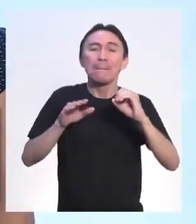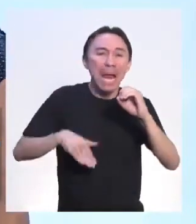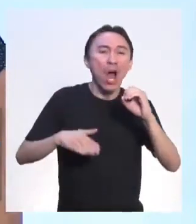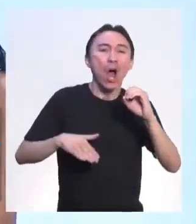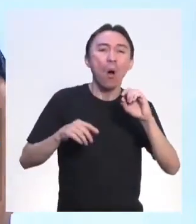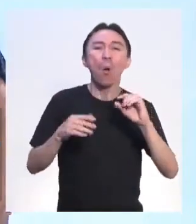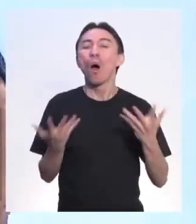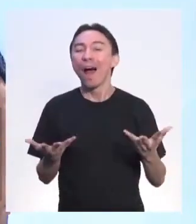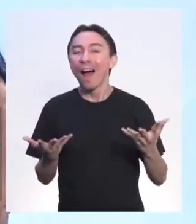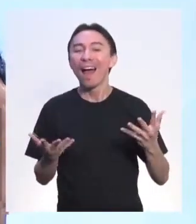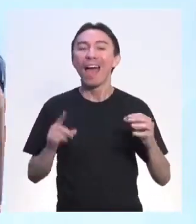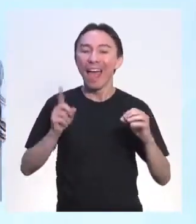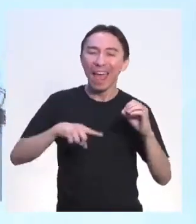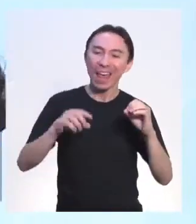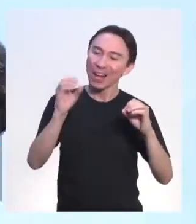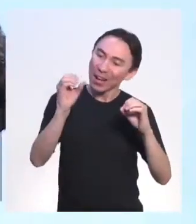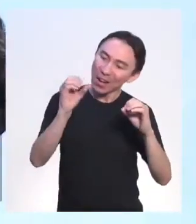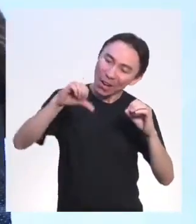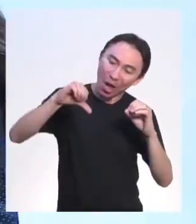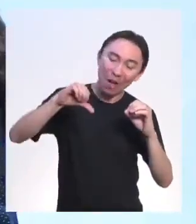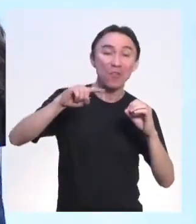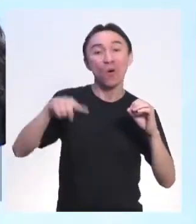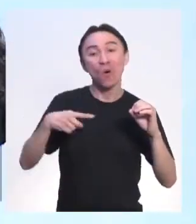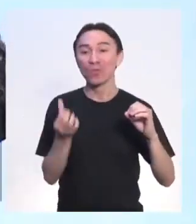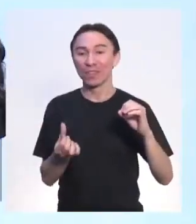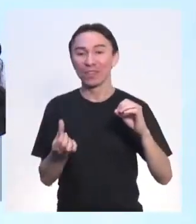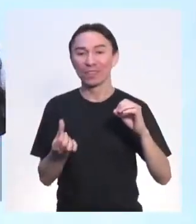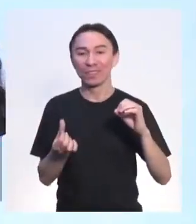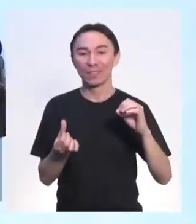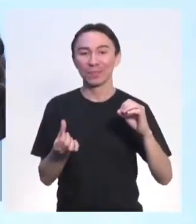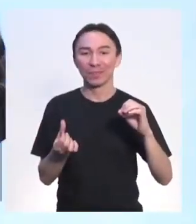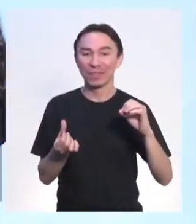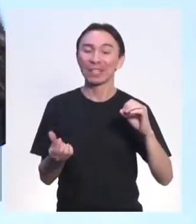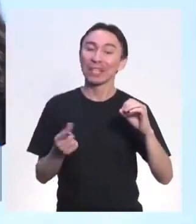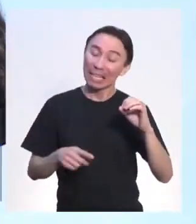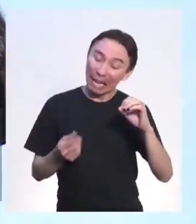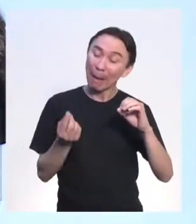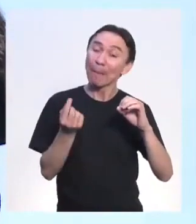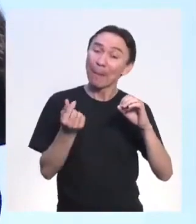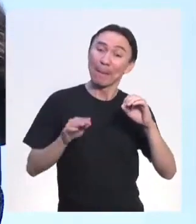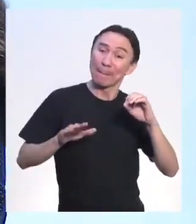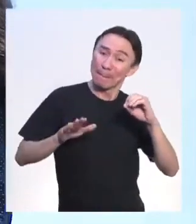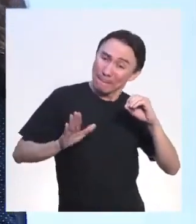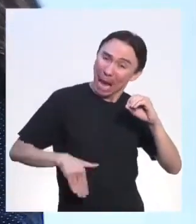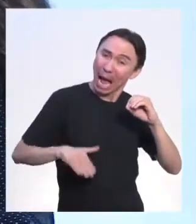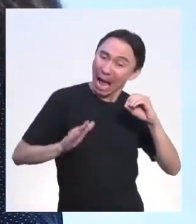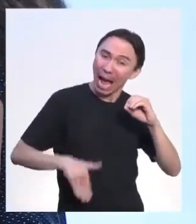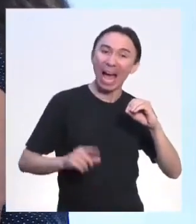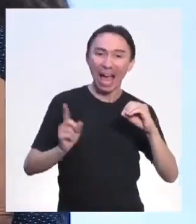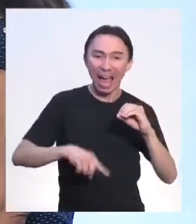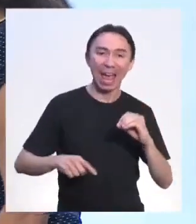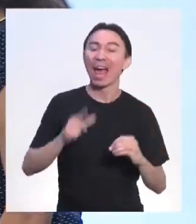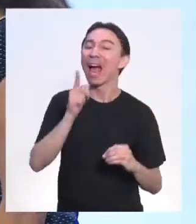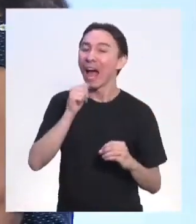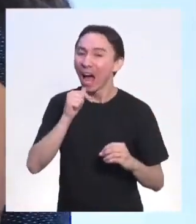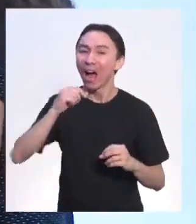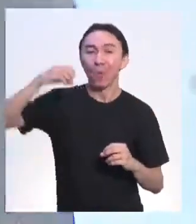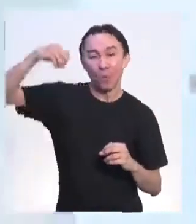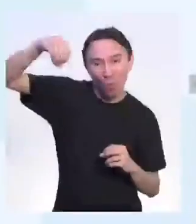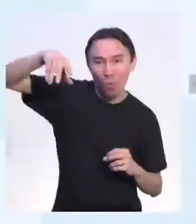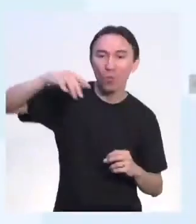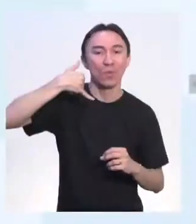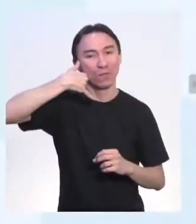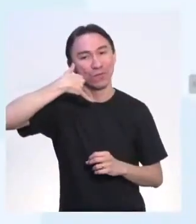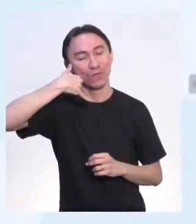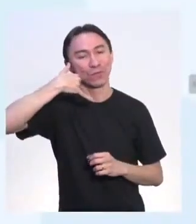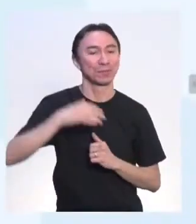9 ou 6? 6. Então, o menor gasto da Ana é com água, luz e